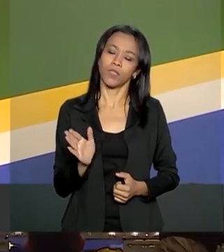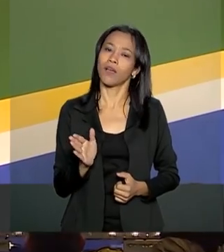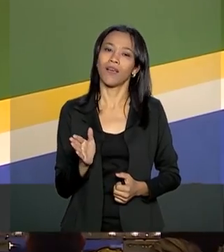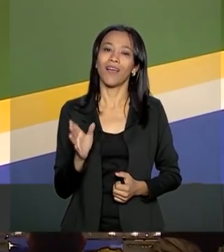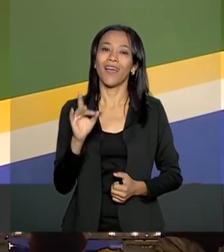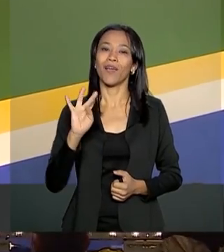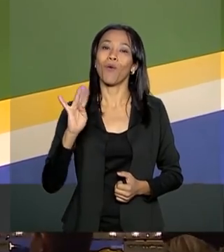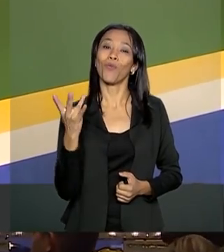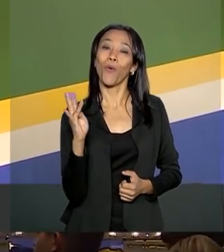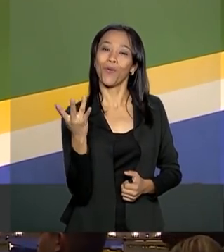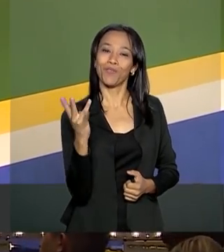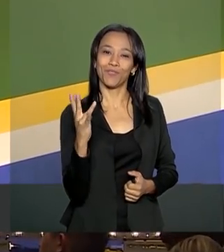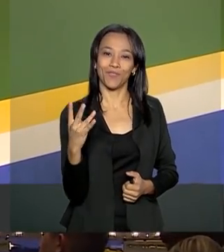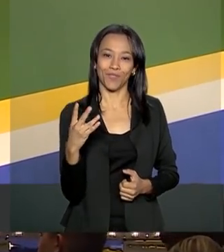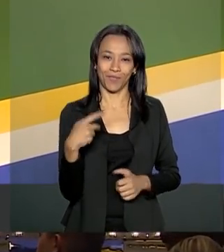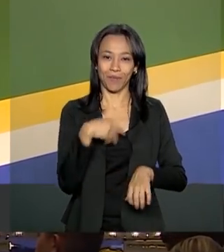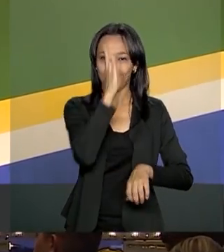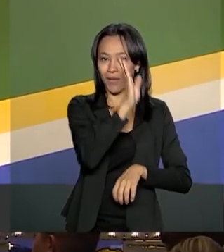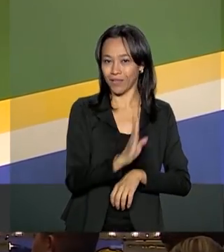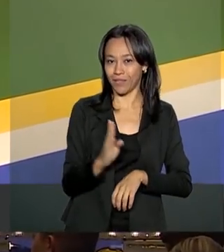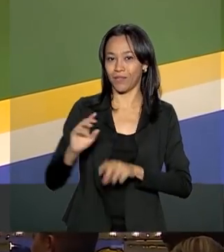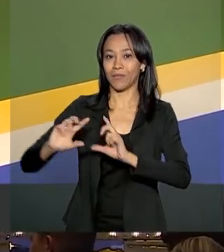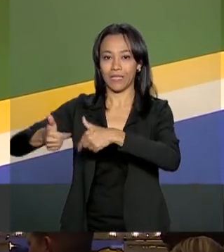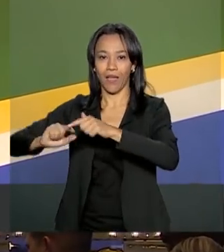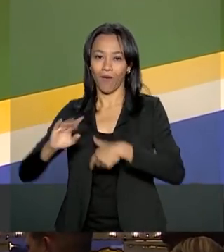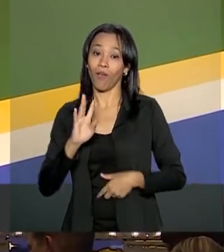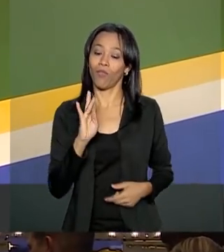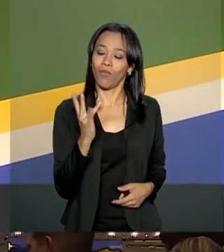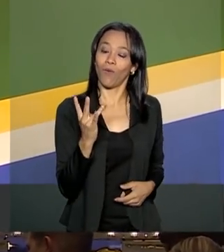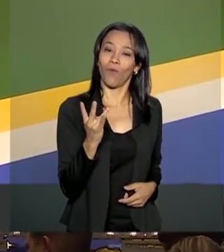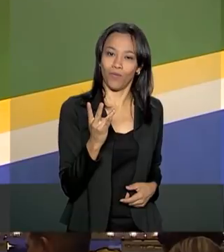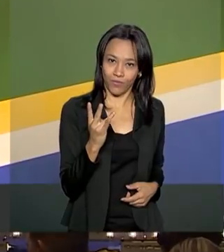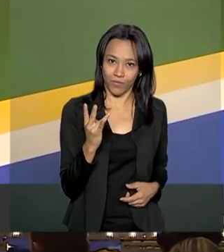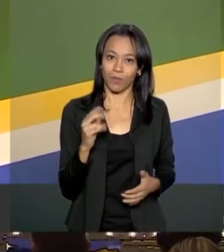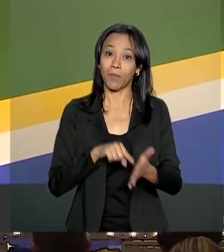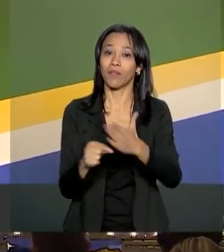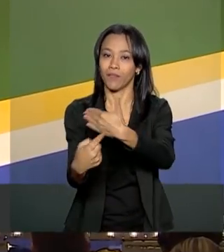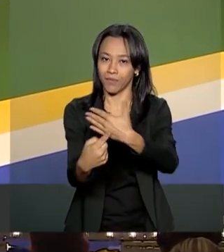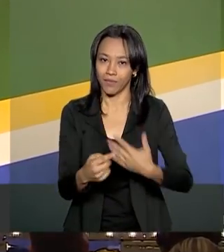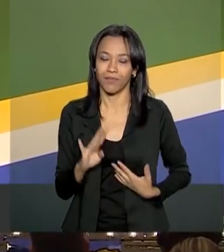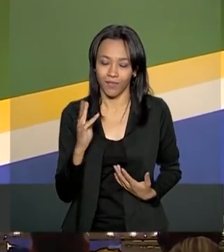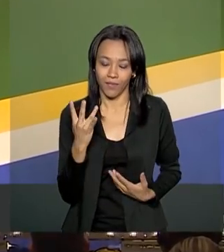noivos, no bom sentido, abrindo aqui